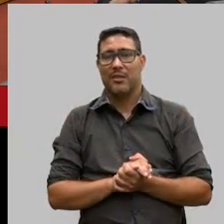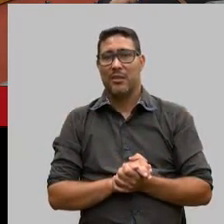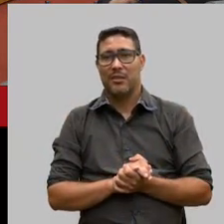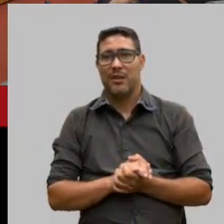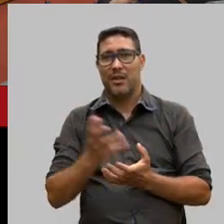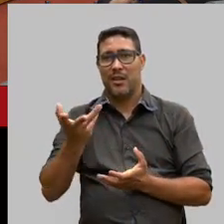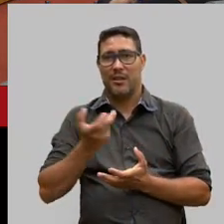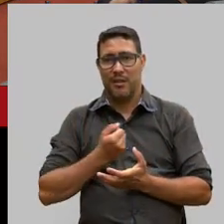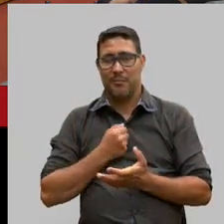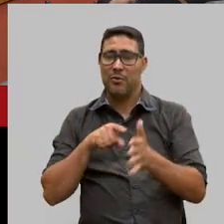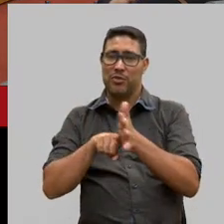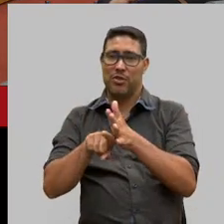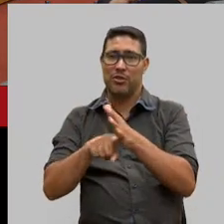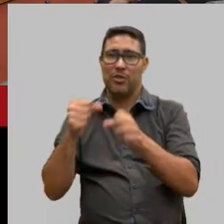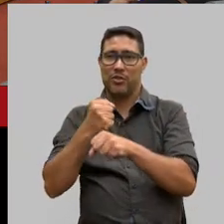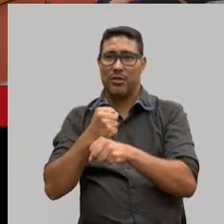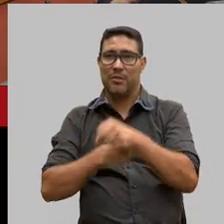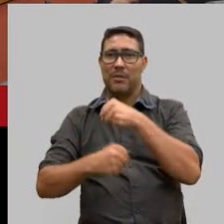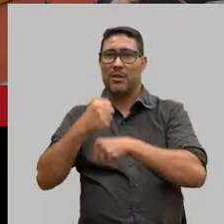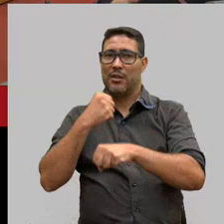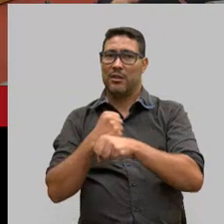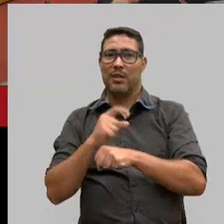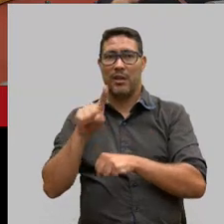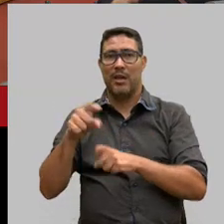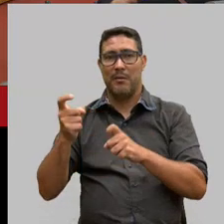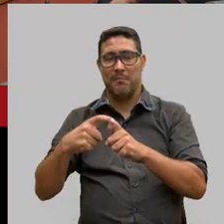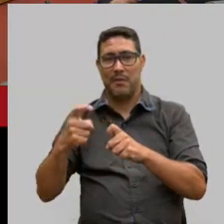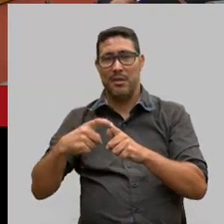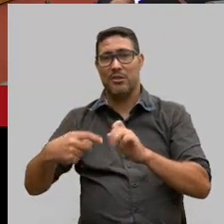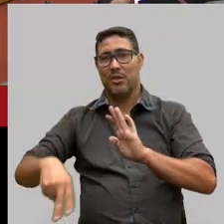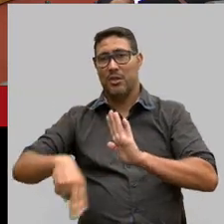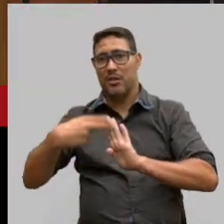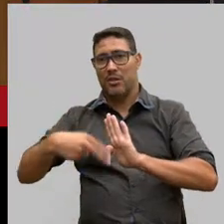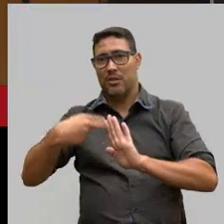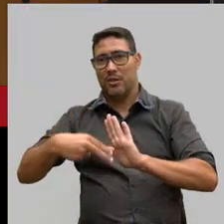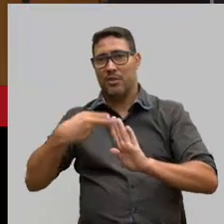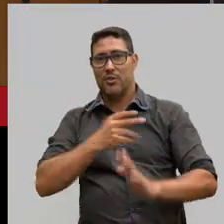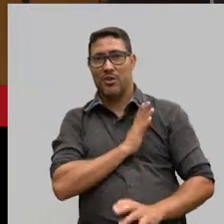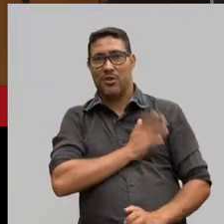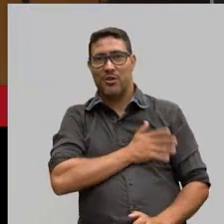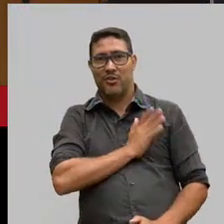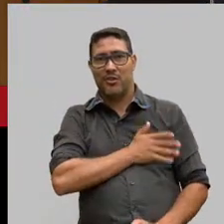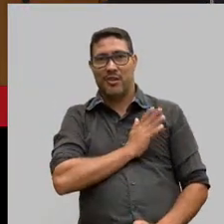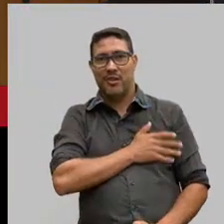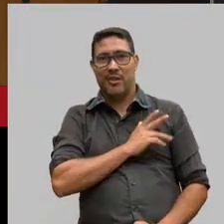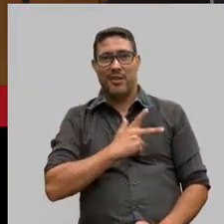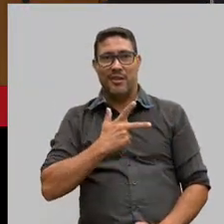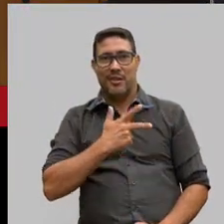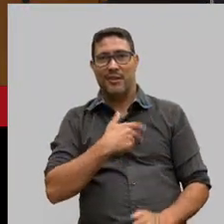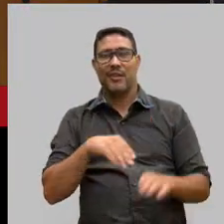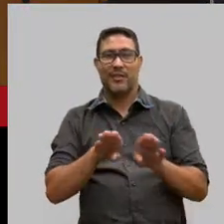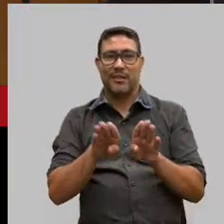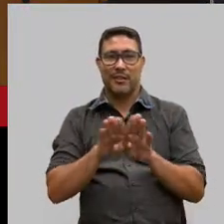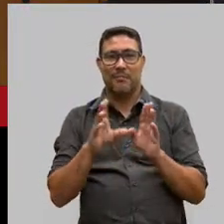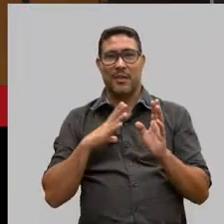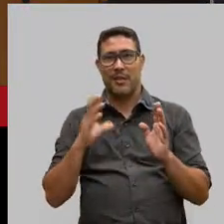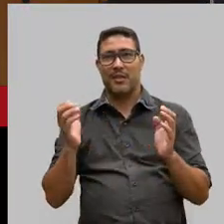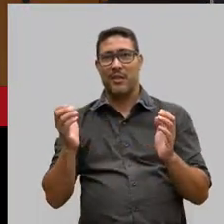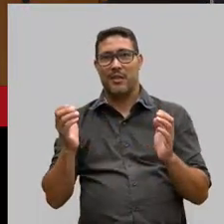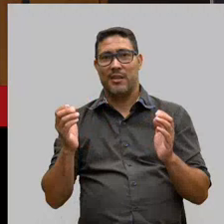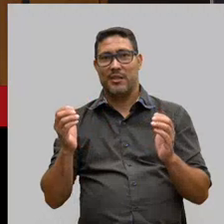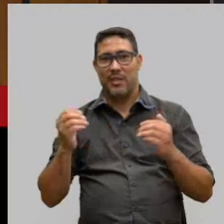diagnóstico do ano passado para quem não sabe tel médica cirurgiã cardiovascular e autista né todos são